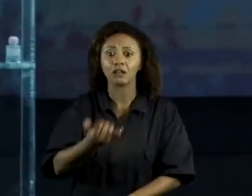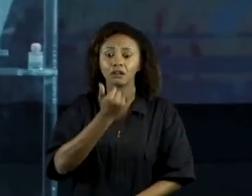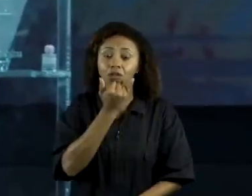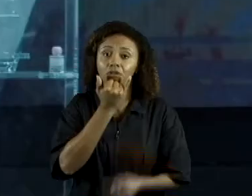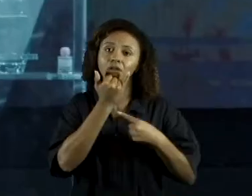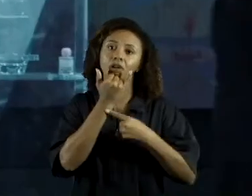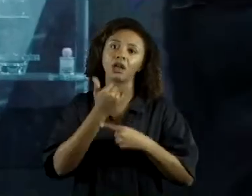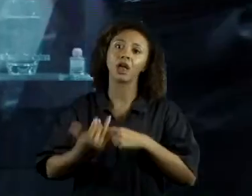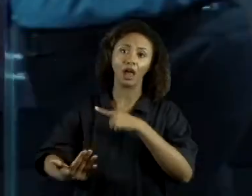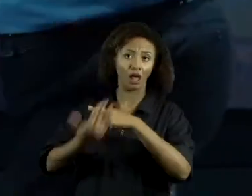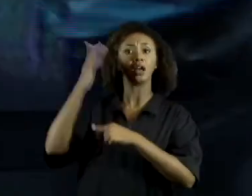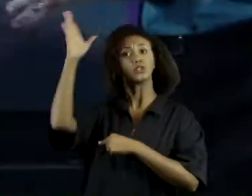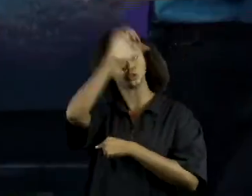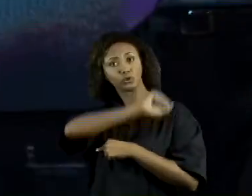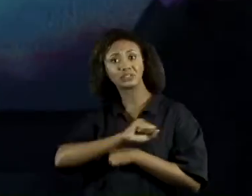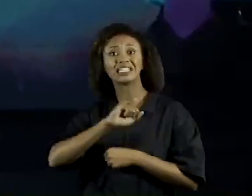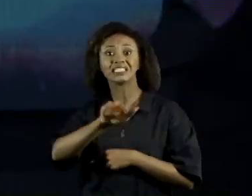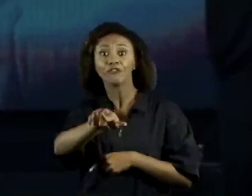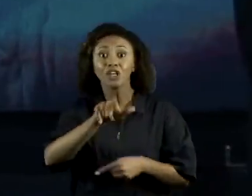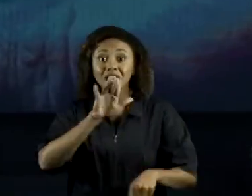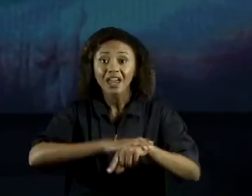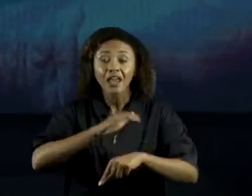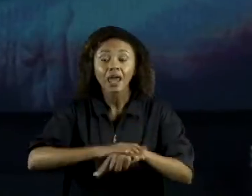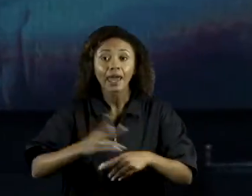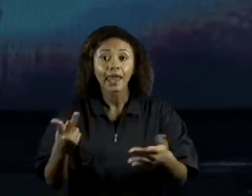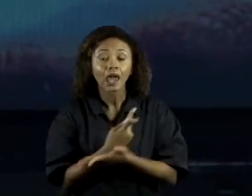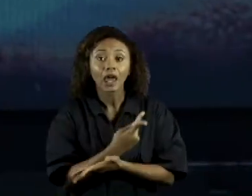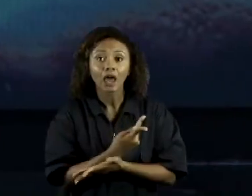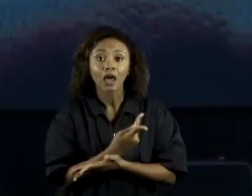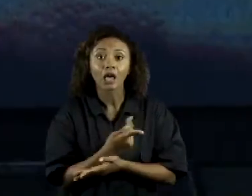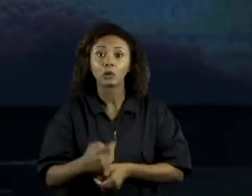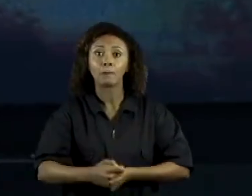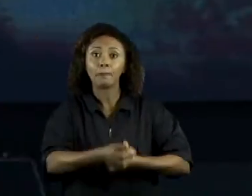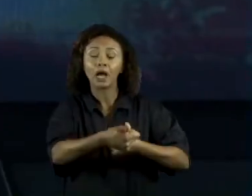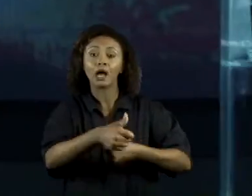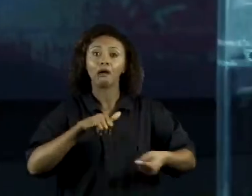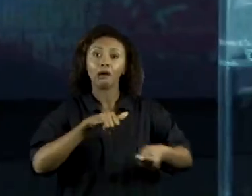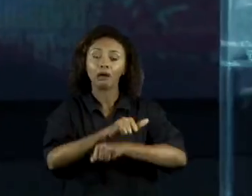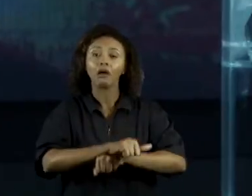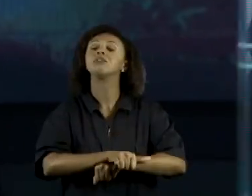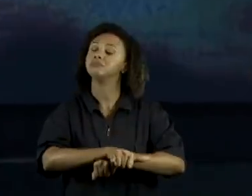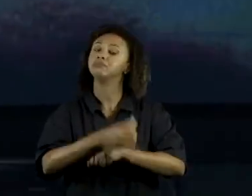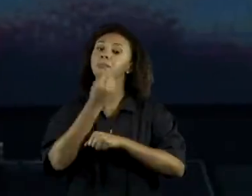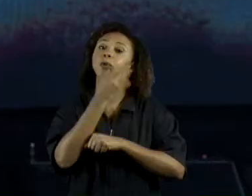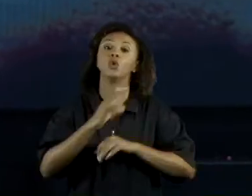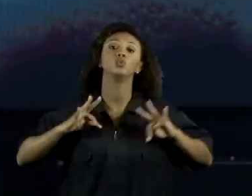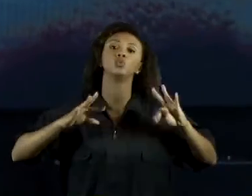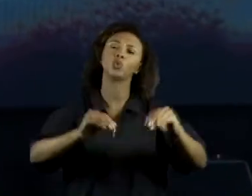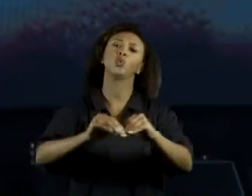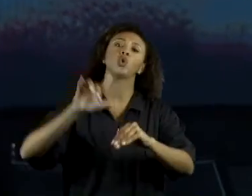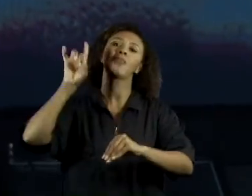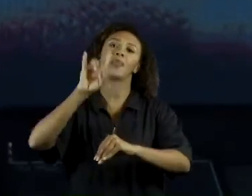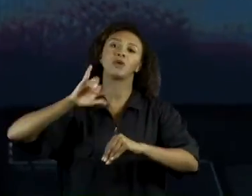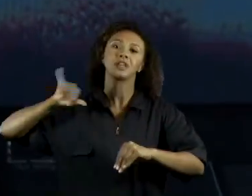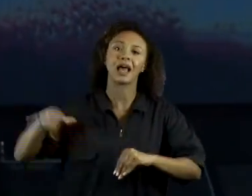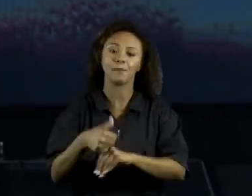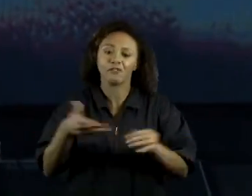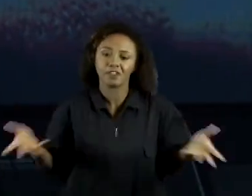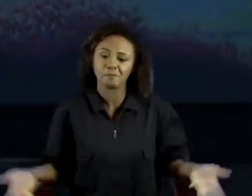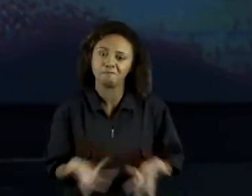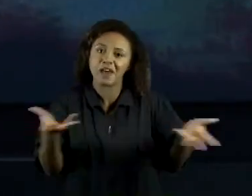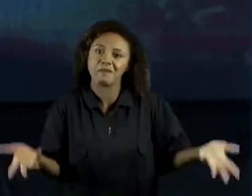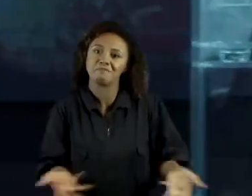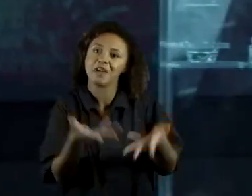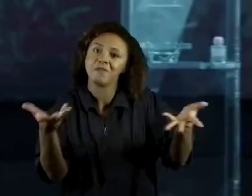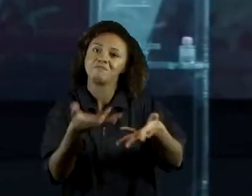bem. Até quando você comete um erro, é para o bem. Deus vai usar de tudo para te empurrar para